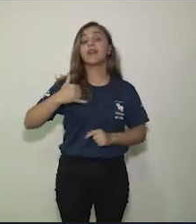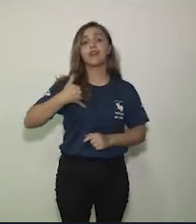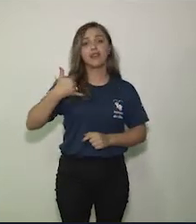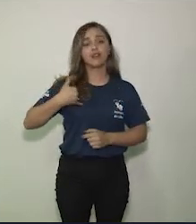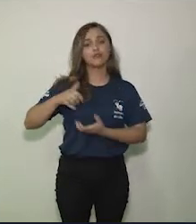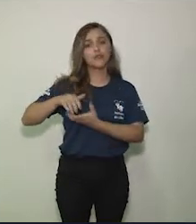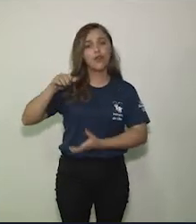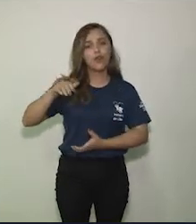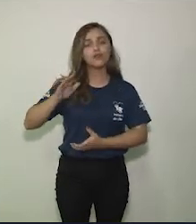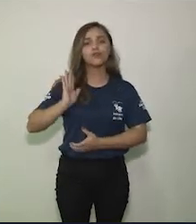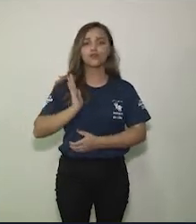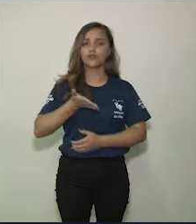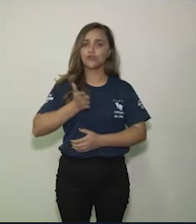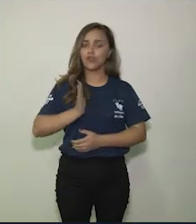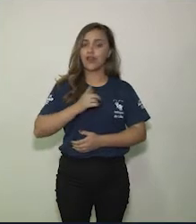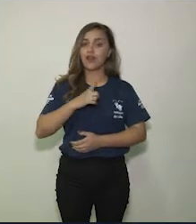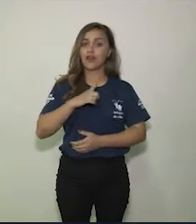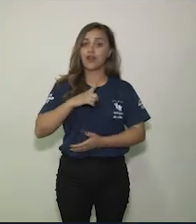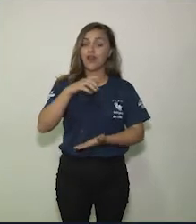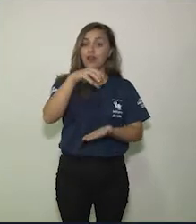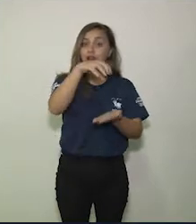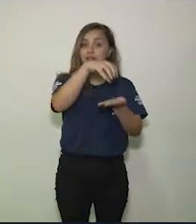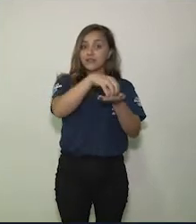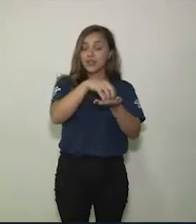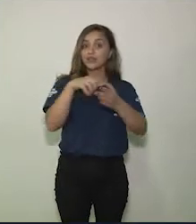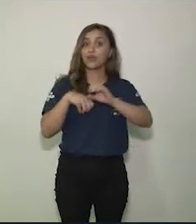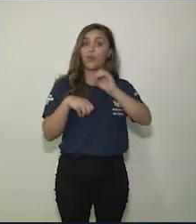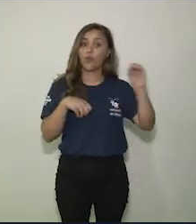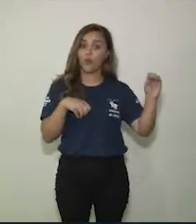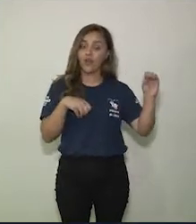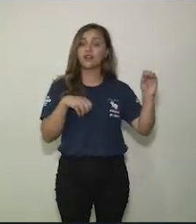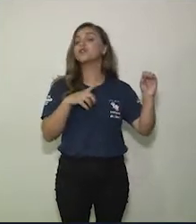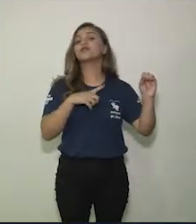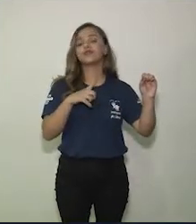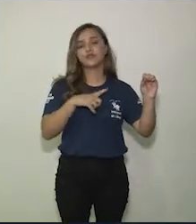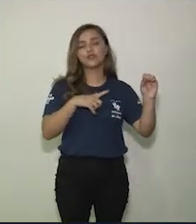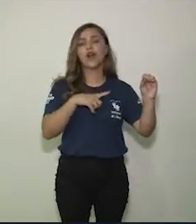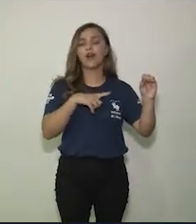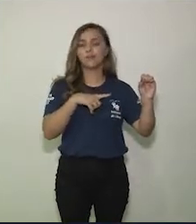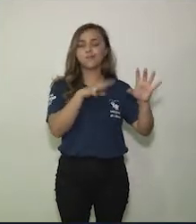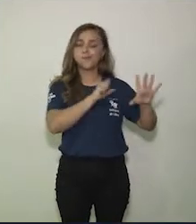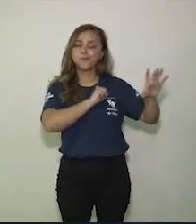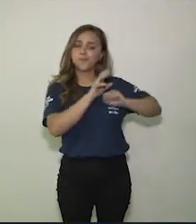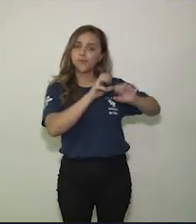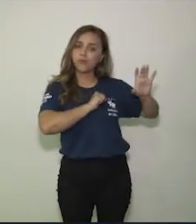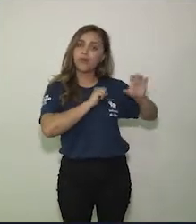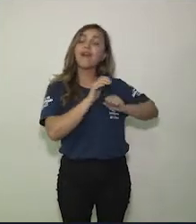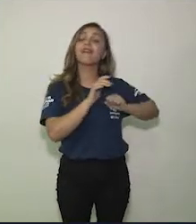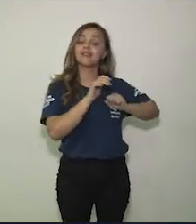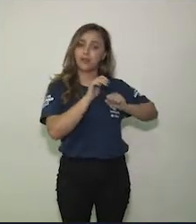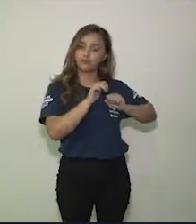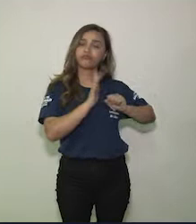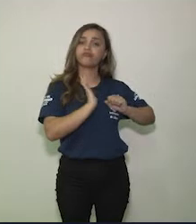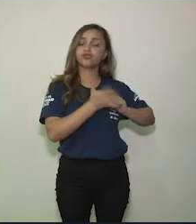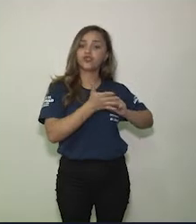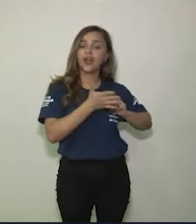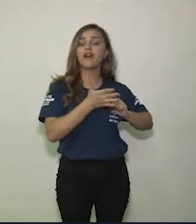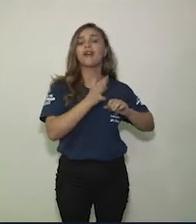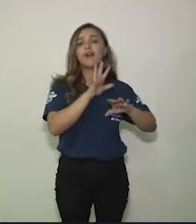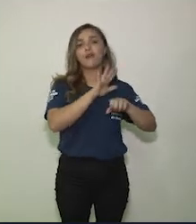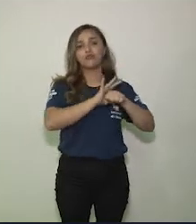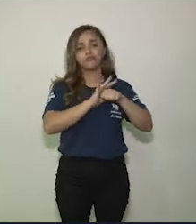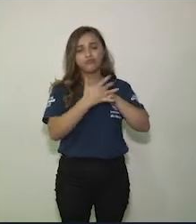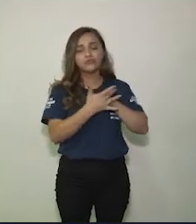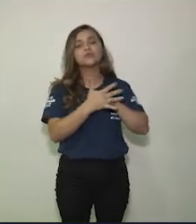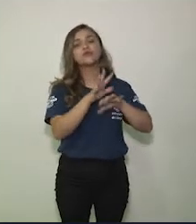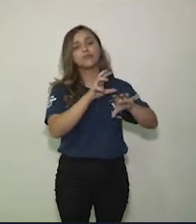idosos provavelmente da Centro-Oeste foram mais escolhidos e provavelmente eles eram mais positivos. Então, deu uma